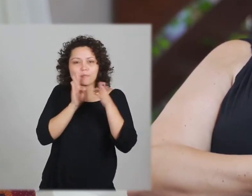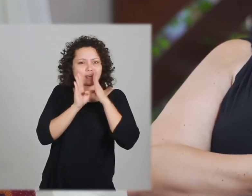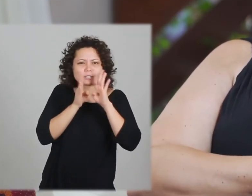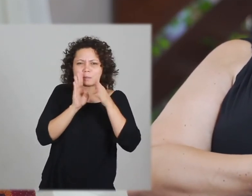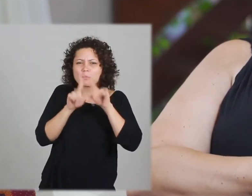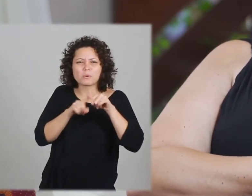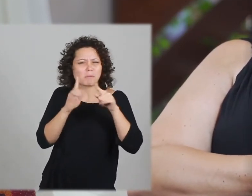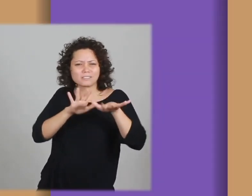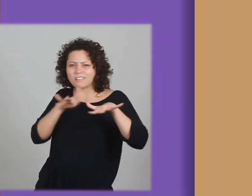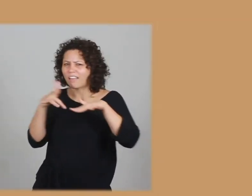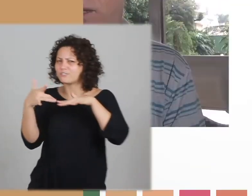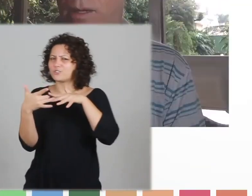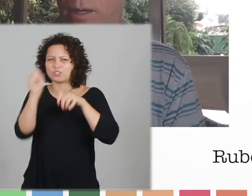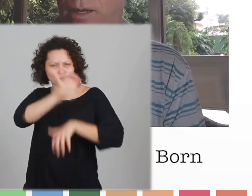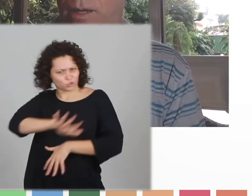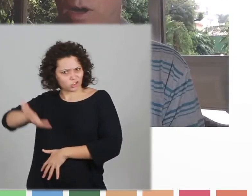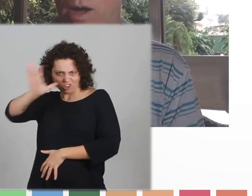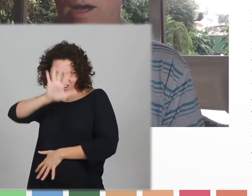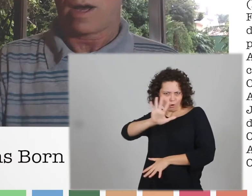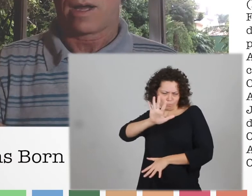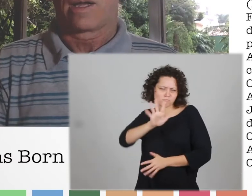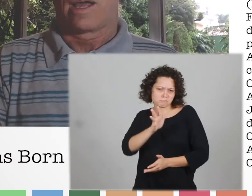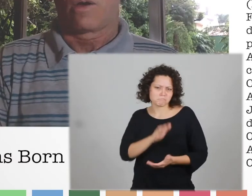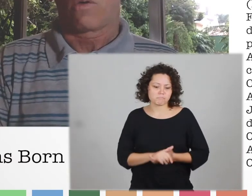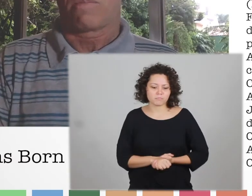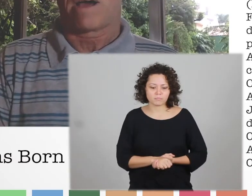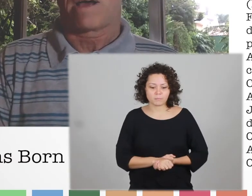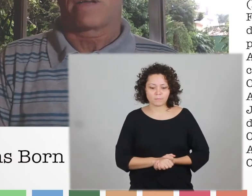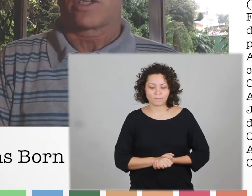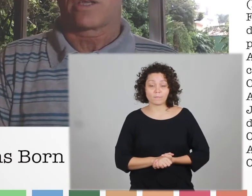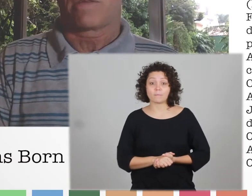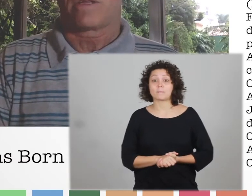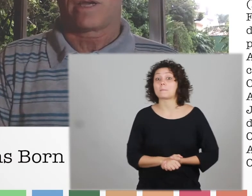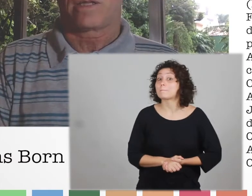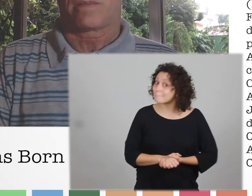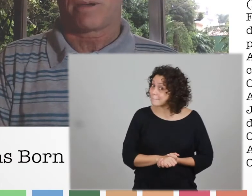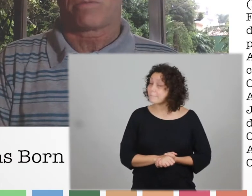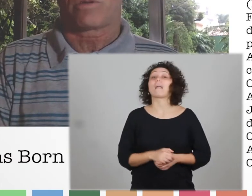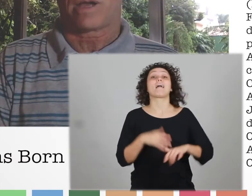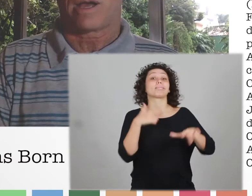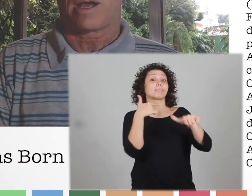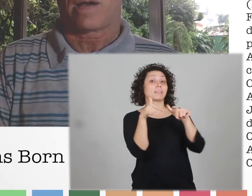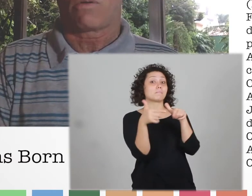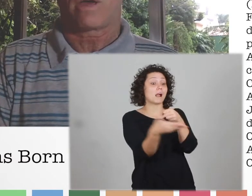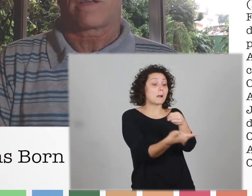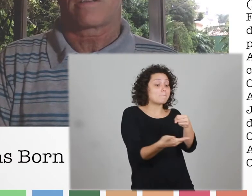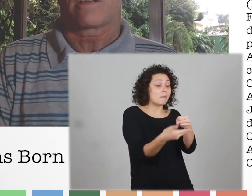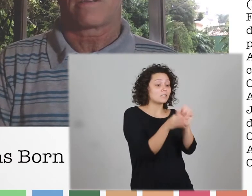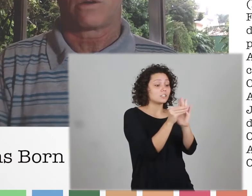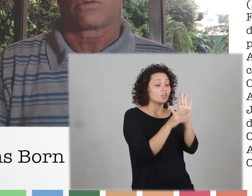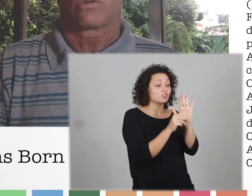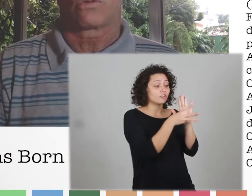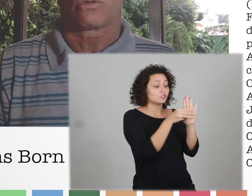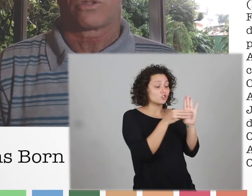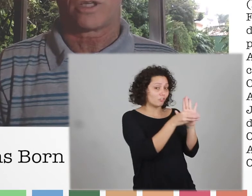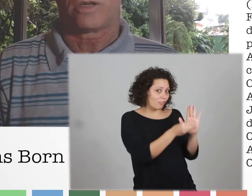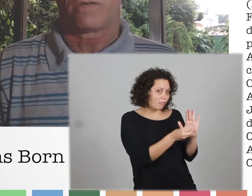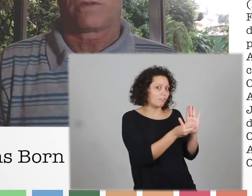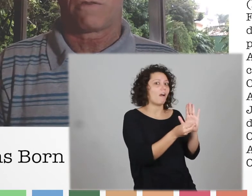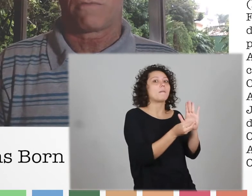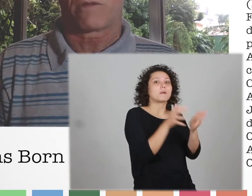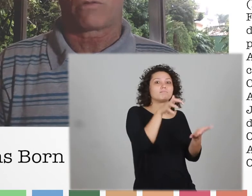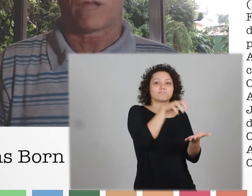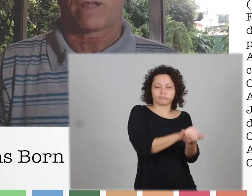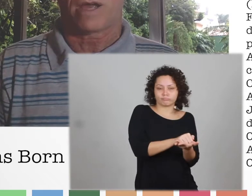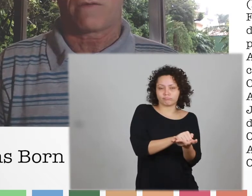isso para todas as redes sociais. Atuar com base na Agenda 2030 para buscar a concretização dos